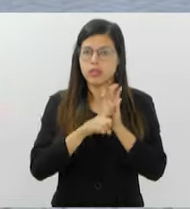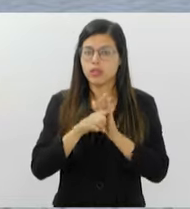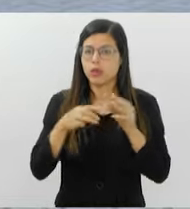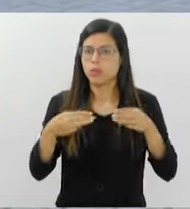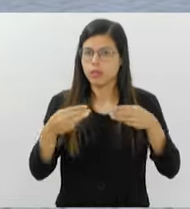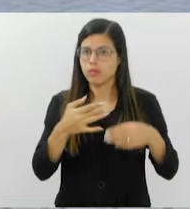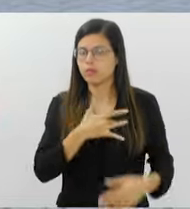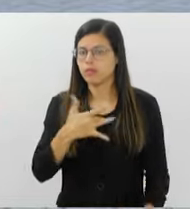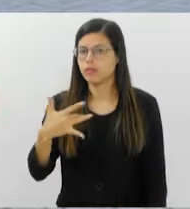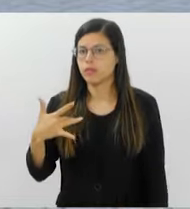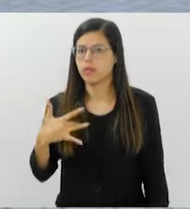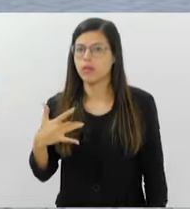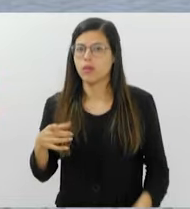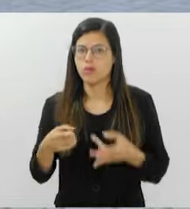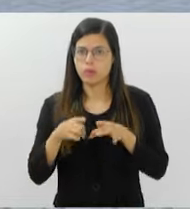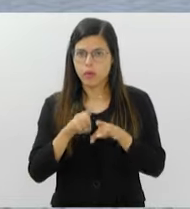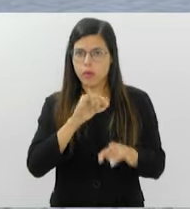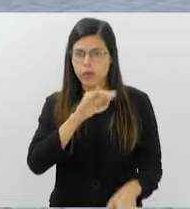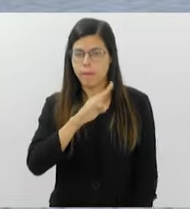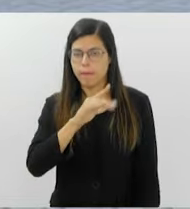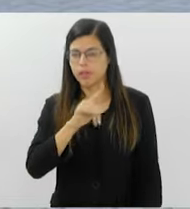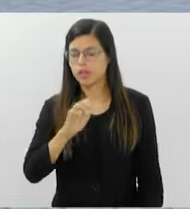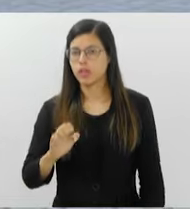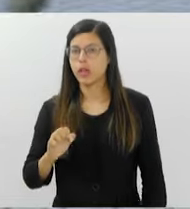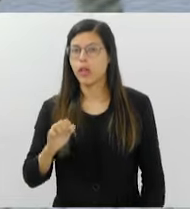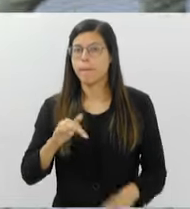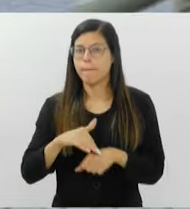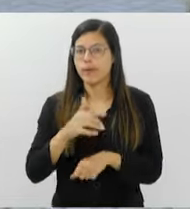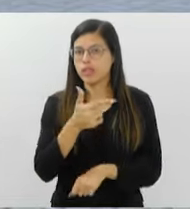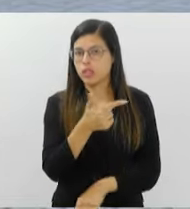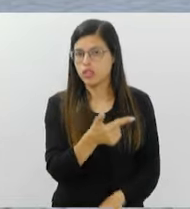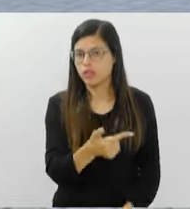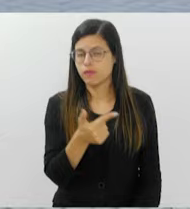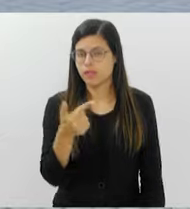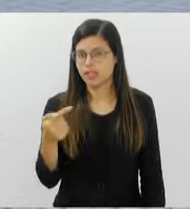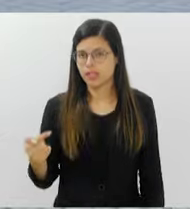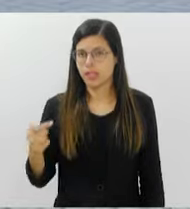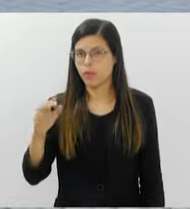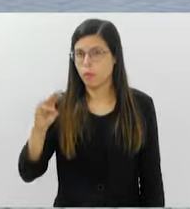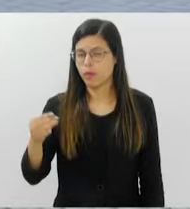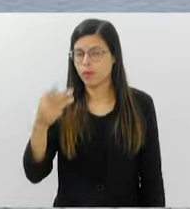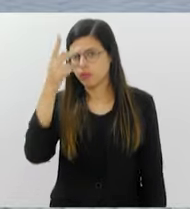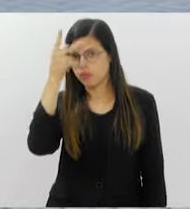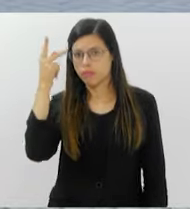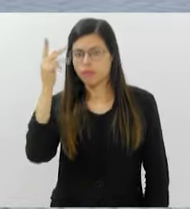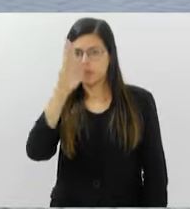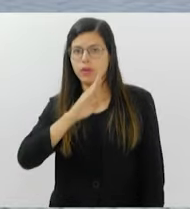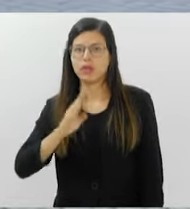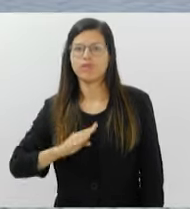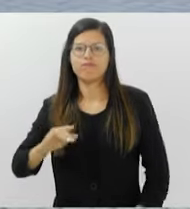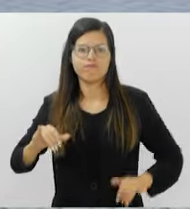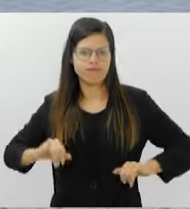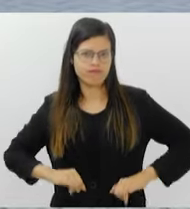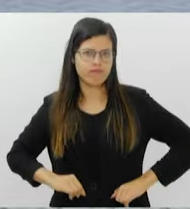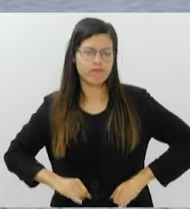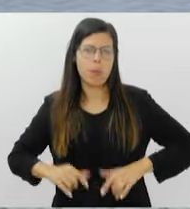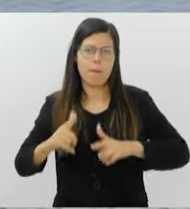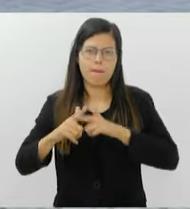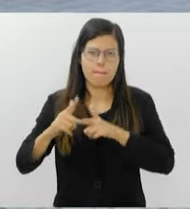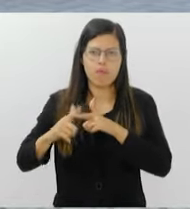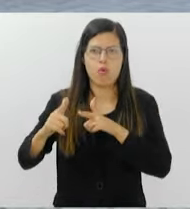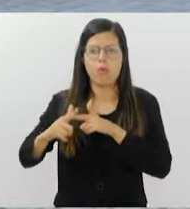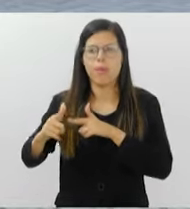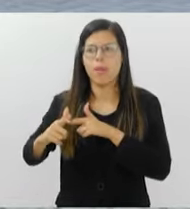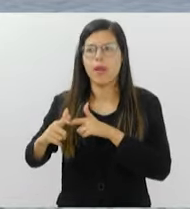Saúde em parceria com o IBGE apontam que mais de 27 milhões de pessoas no Brasil sofrem de algum problema crônico na